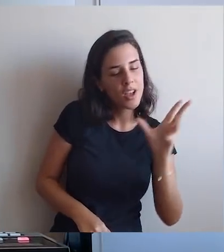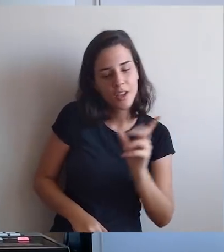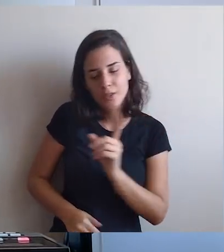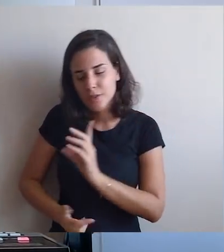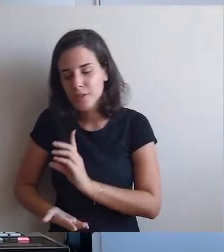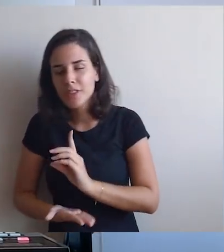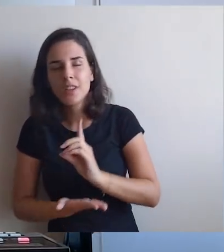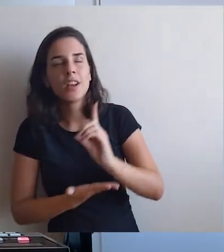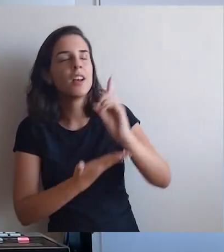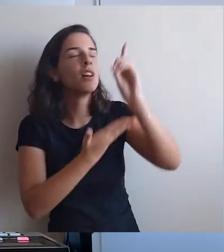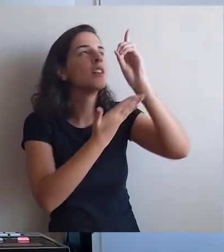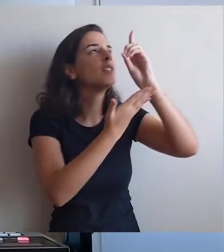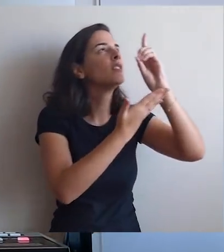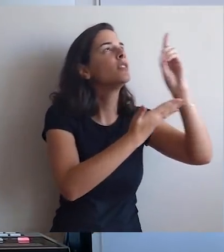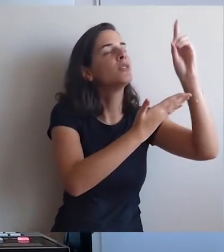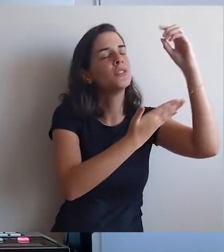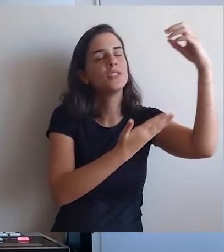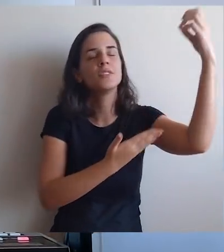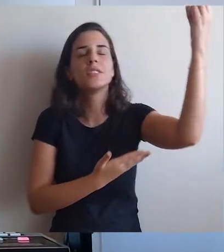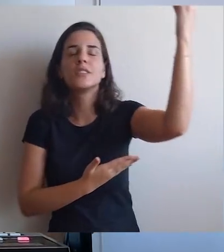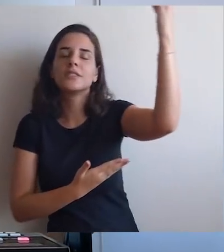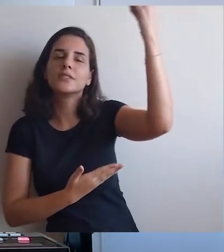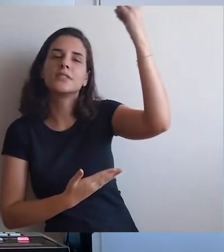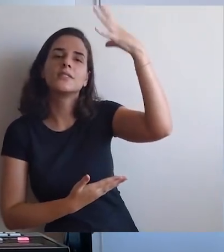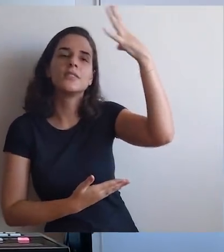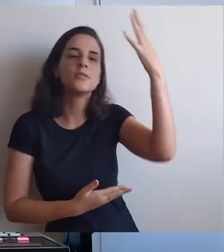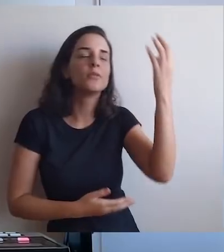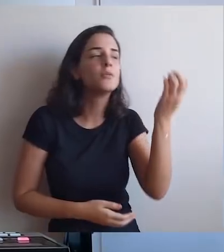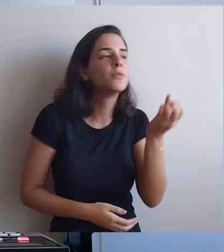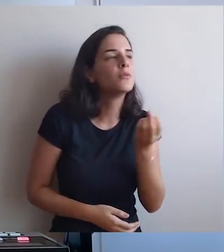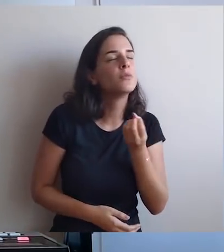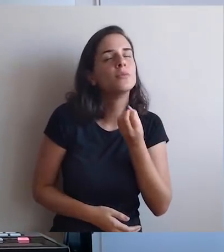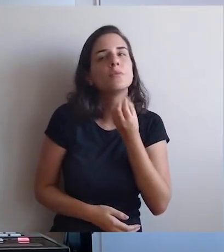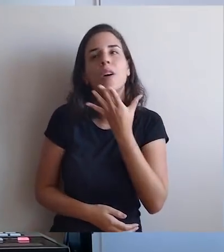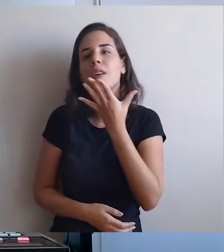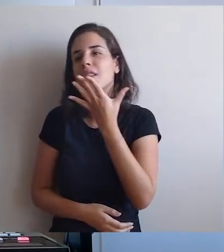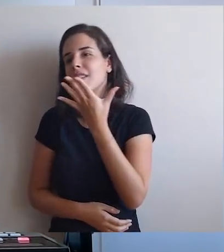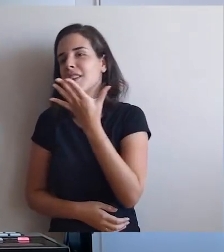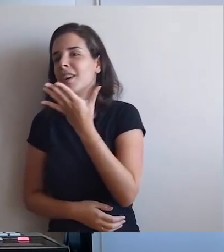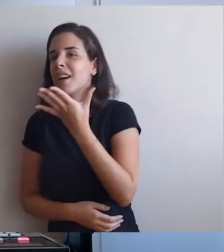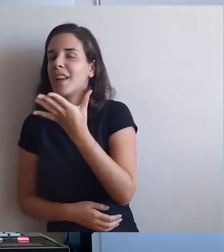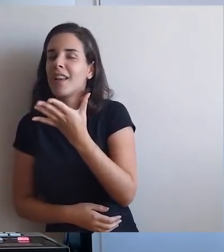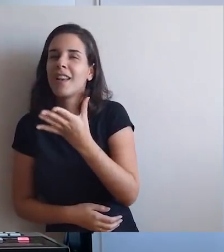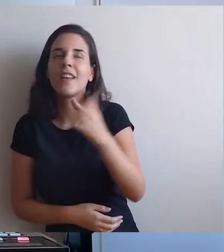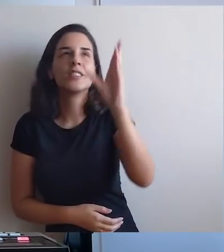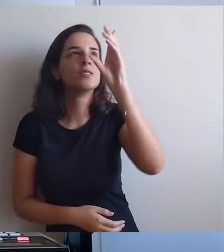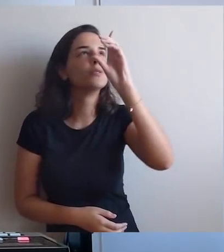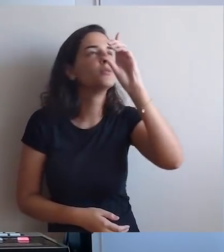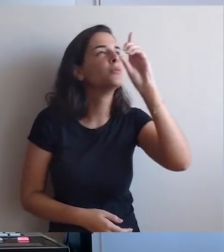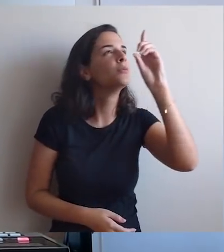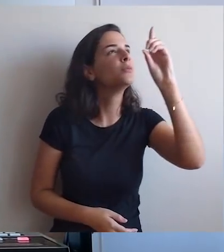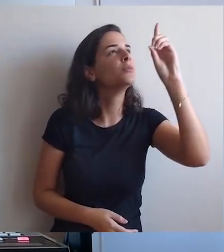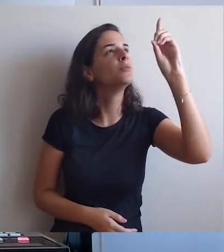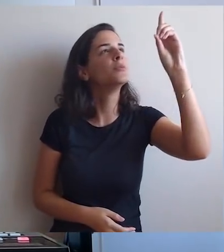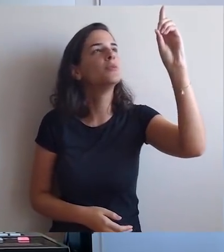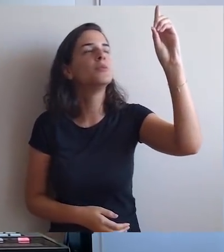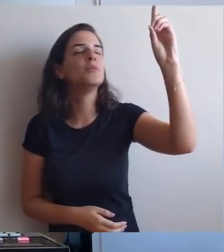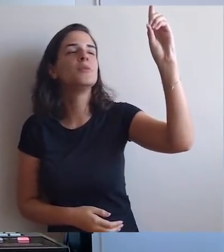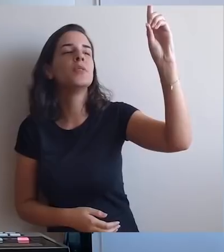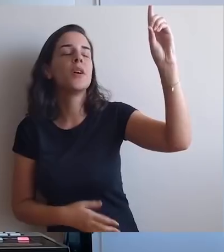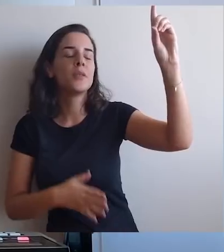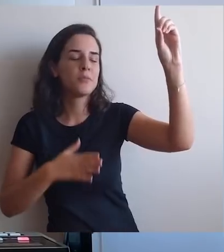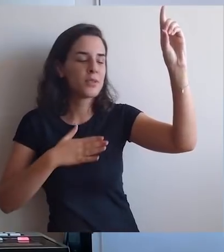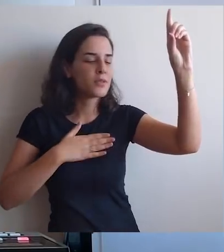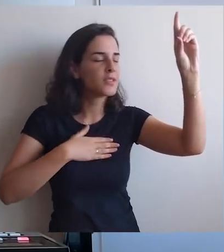aqui te adorar, Deus de graça e favor.